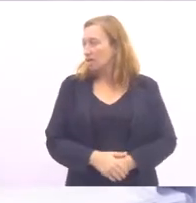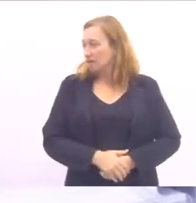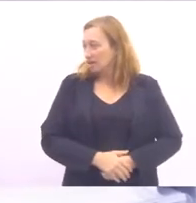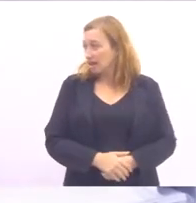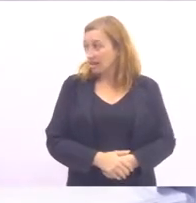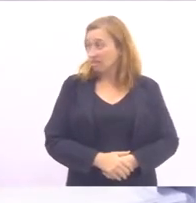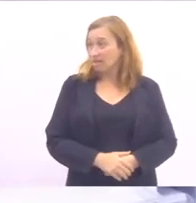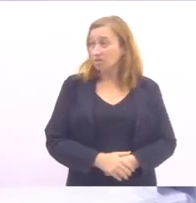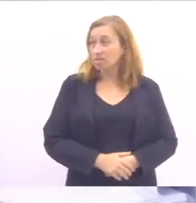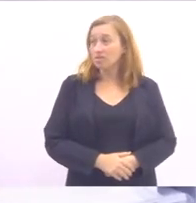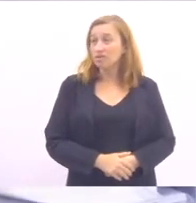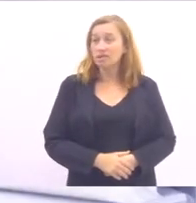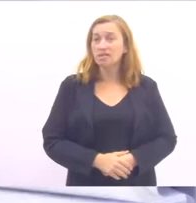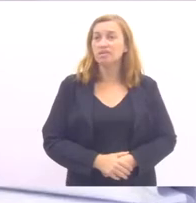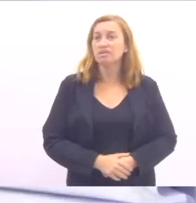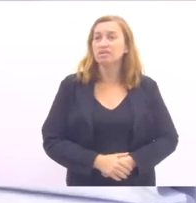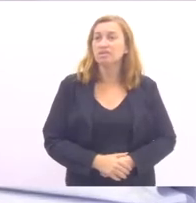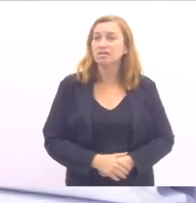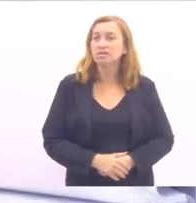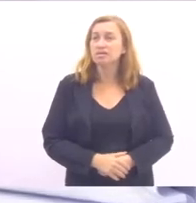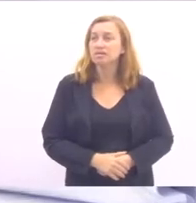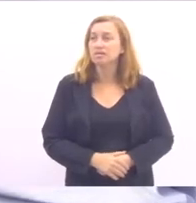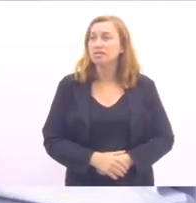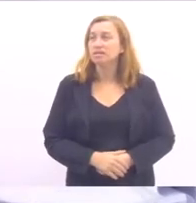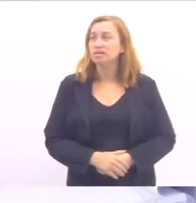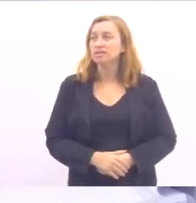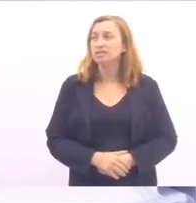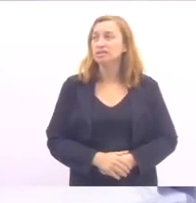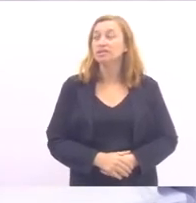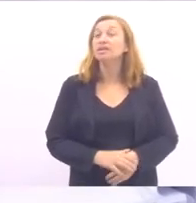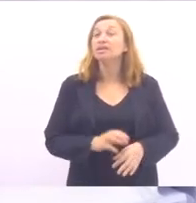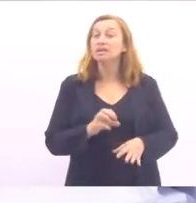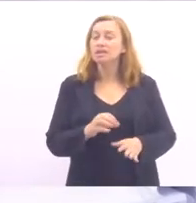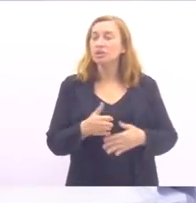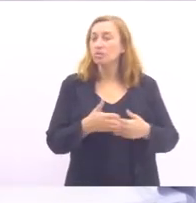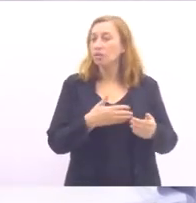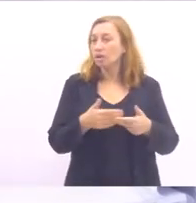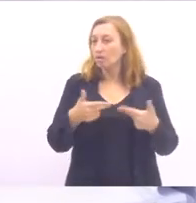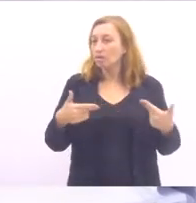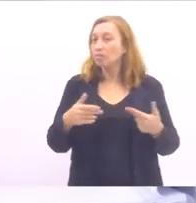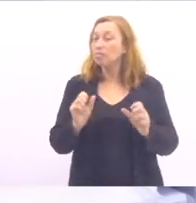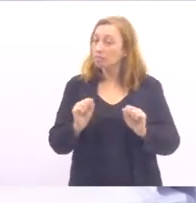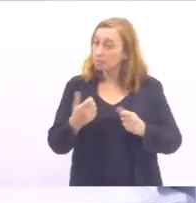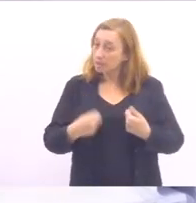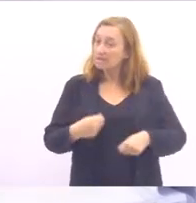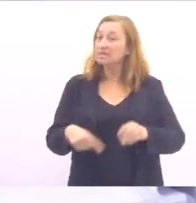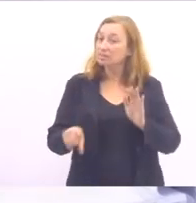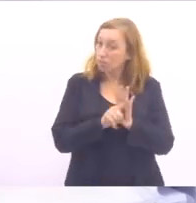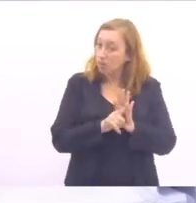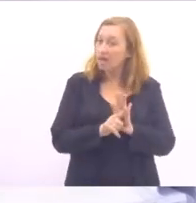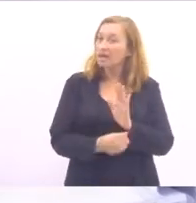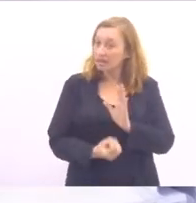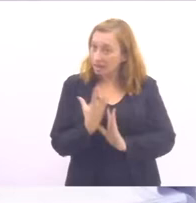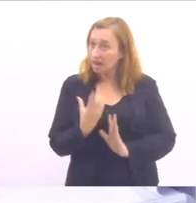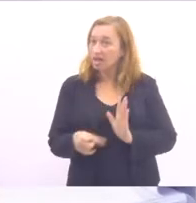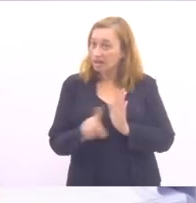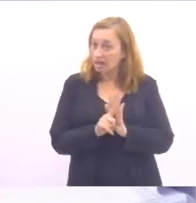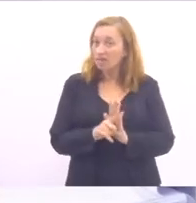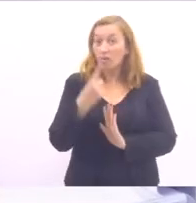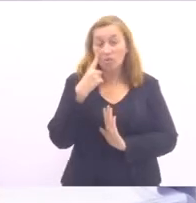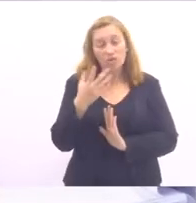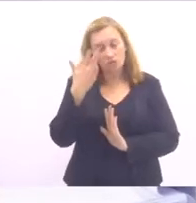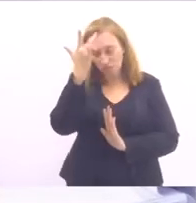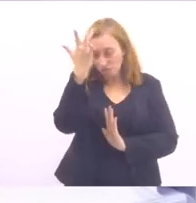Pobreza. A gente vai dar um jeito nisso. Mas seja o que for, tem que ser por lei. Tem que ser por lei. Vamos ver o que é